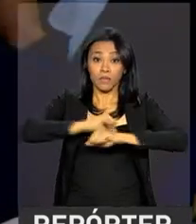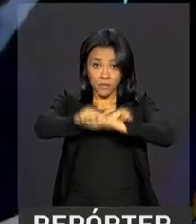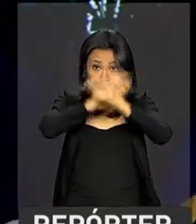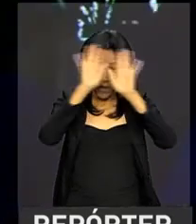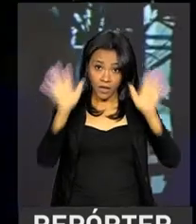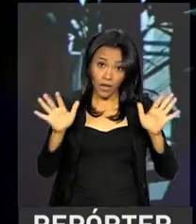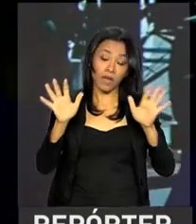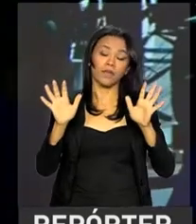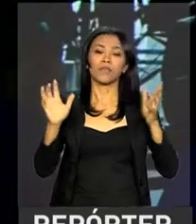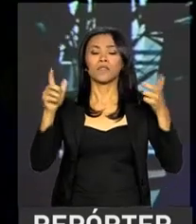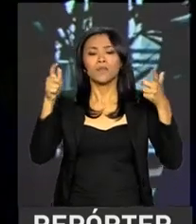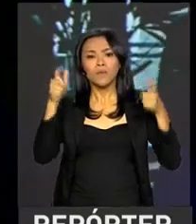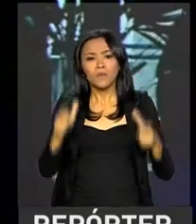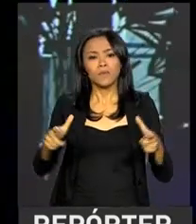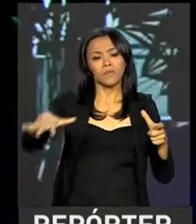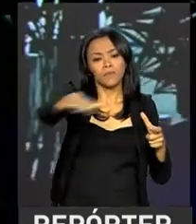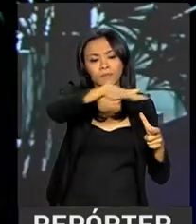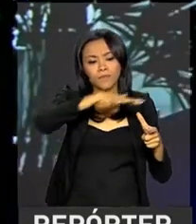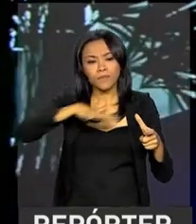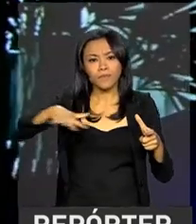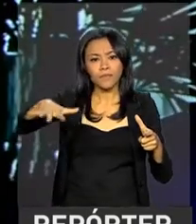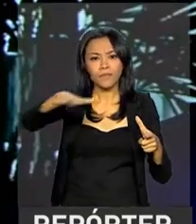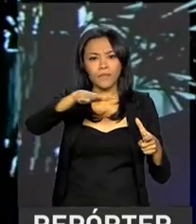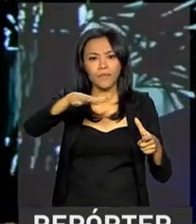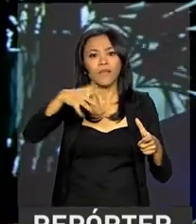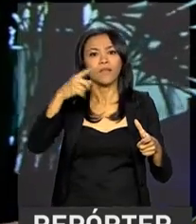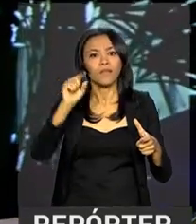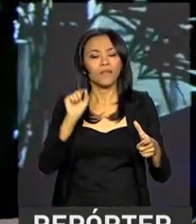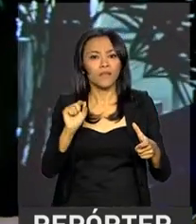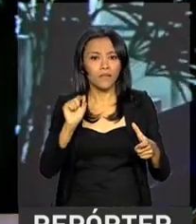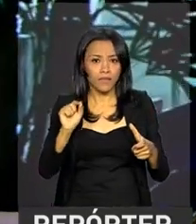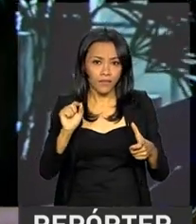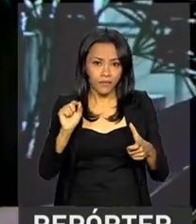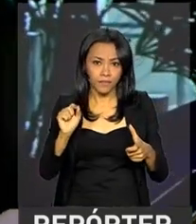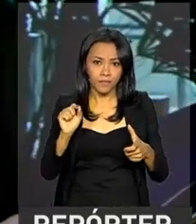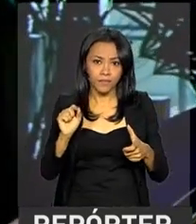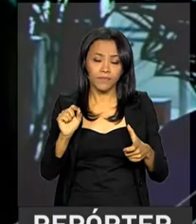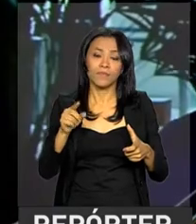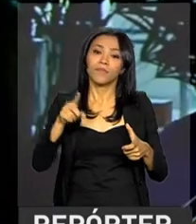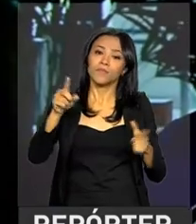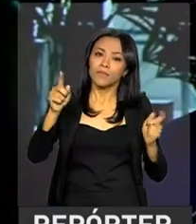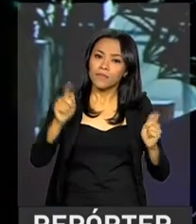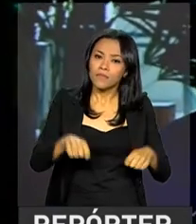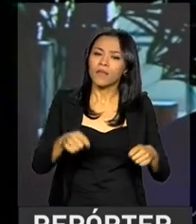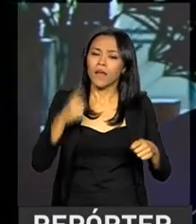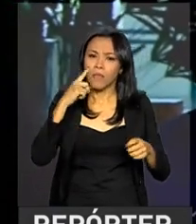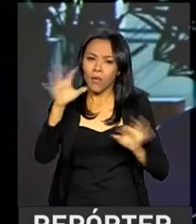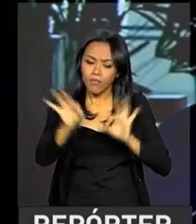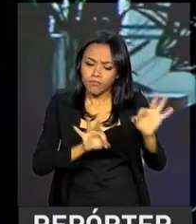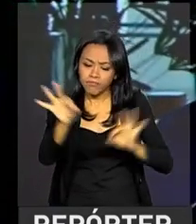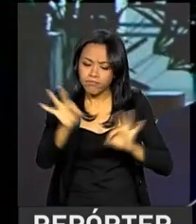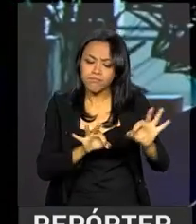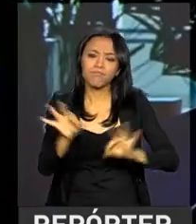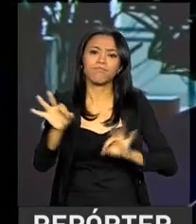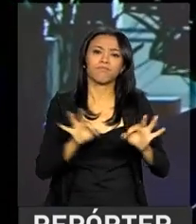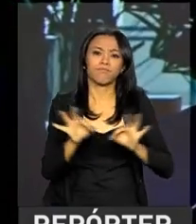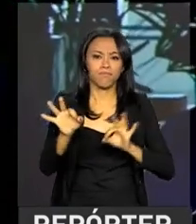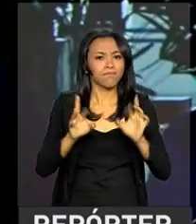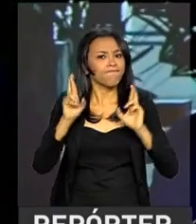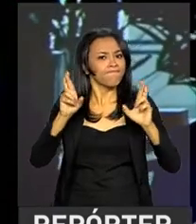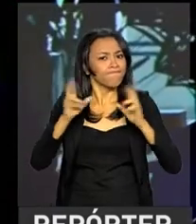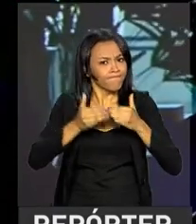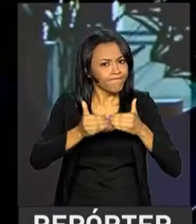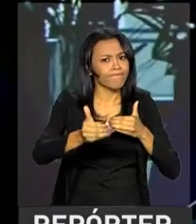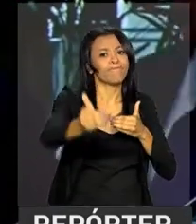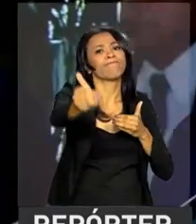um ambiente regulatório que atende a previsibilidade, que atende às